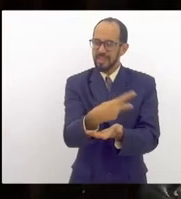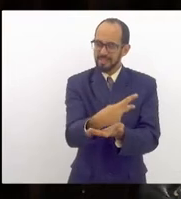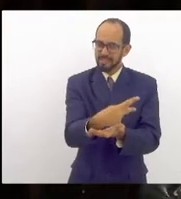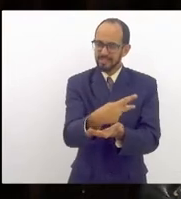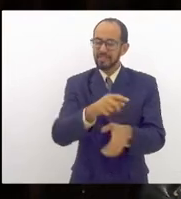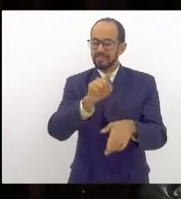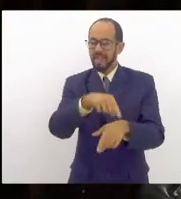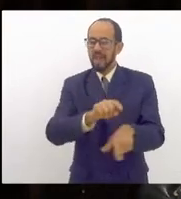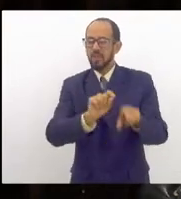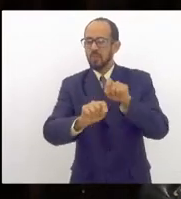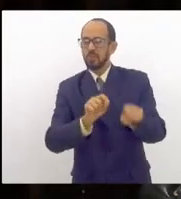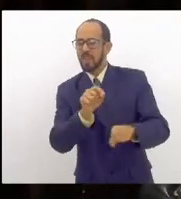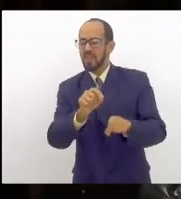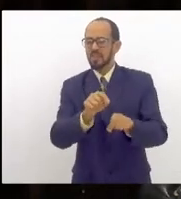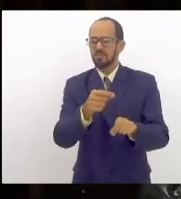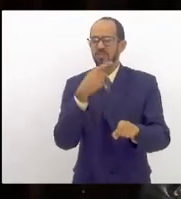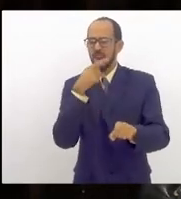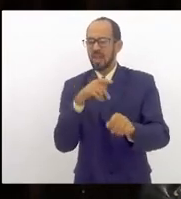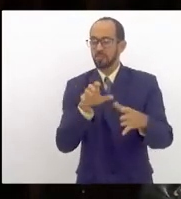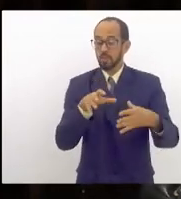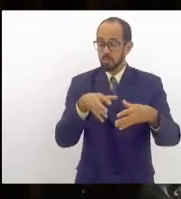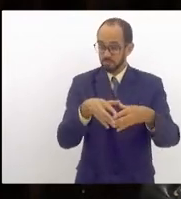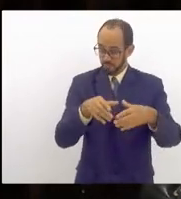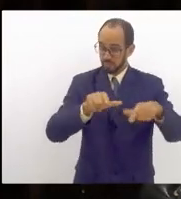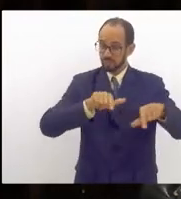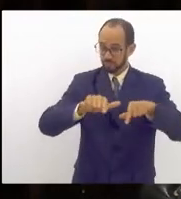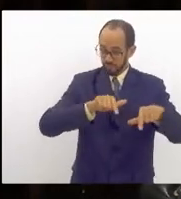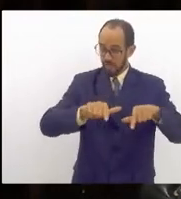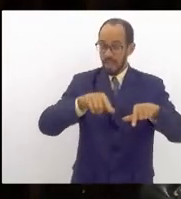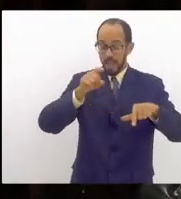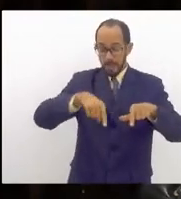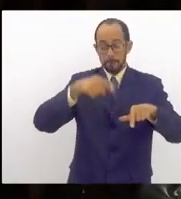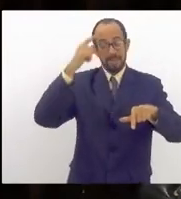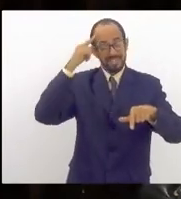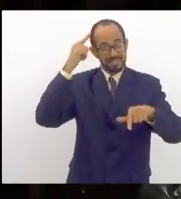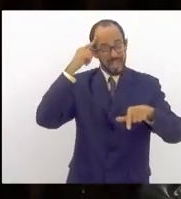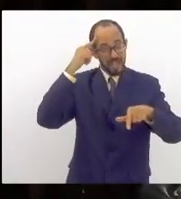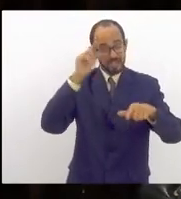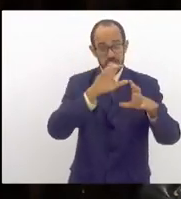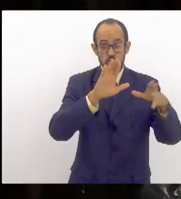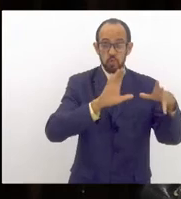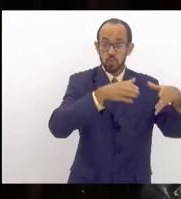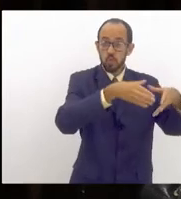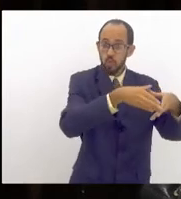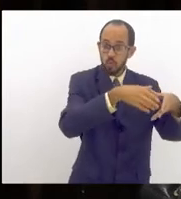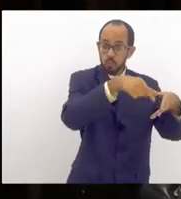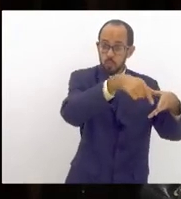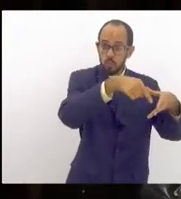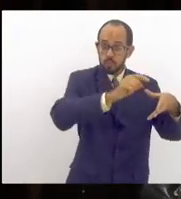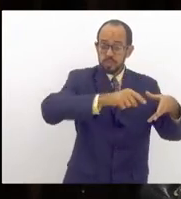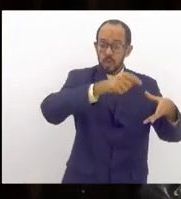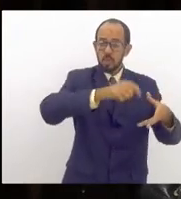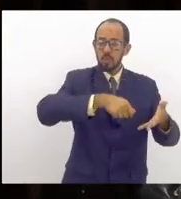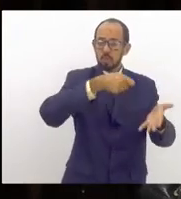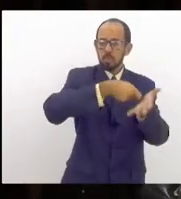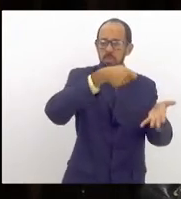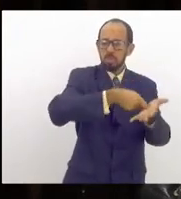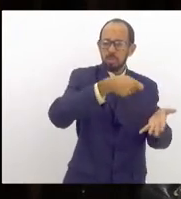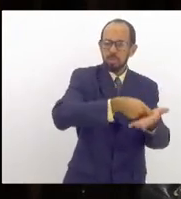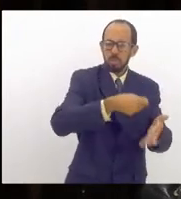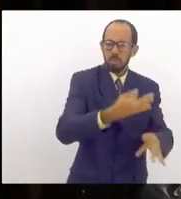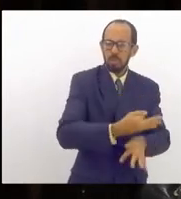uma questão né de uma comissão do trabalho é pensar essas trabalhadoras que são não só exploradas já mesmo como